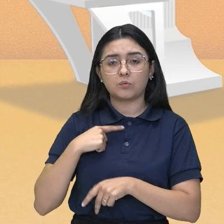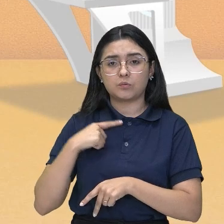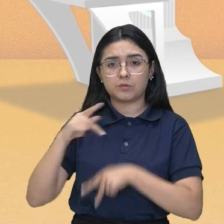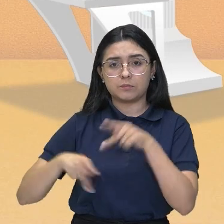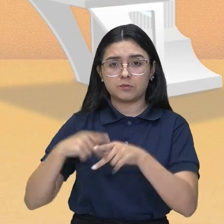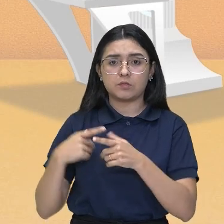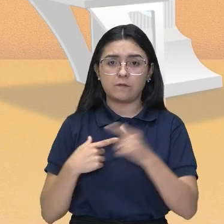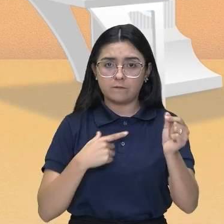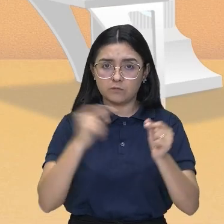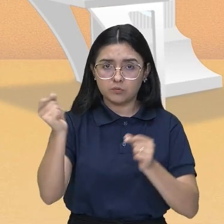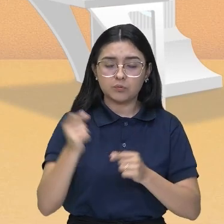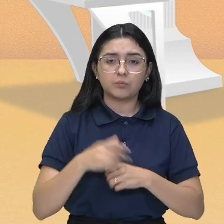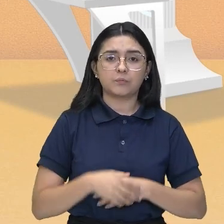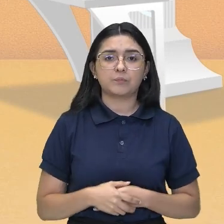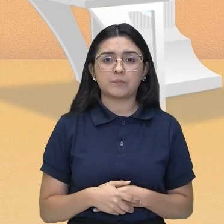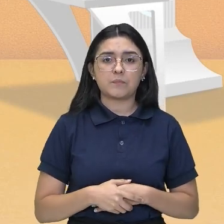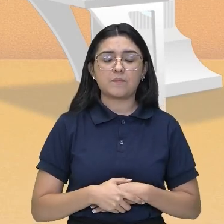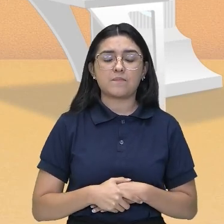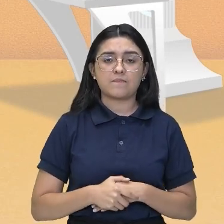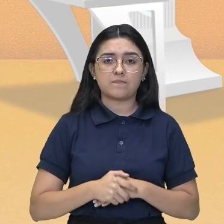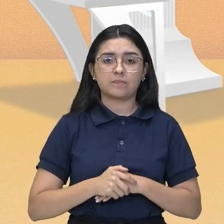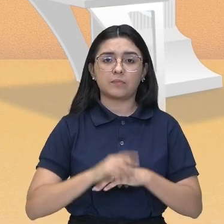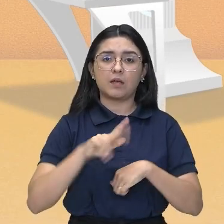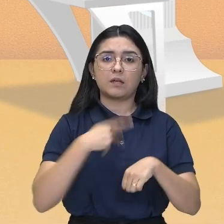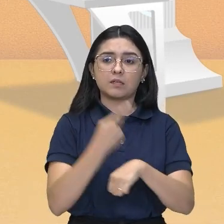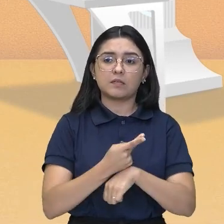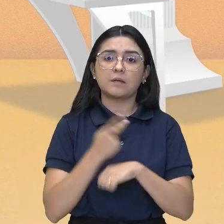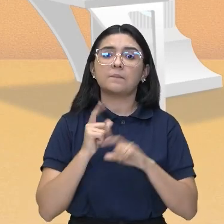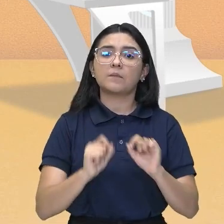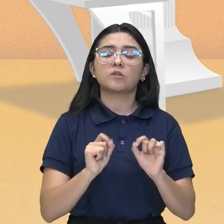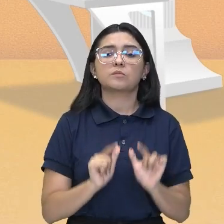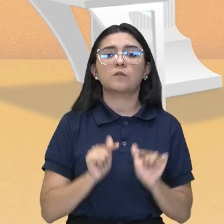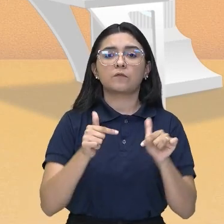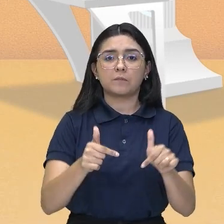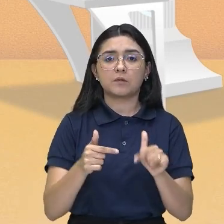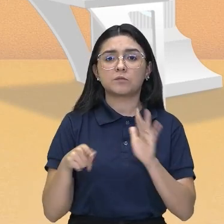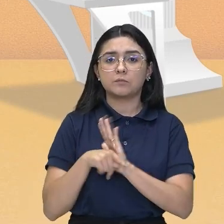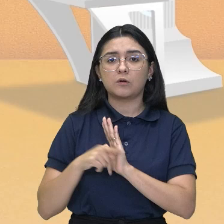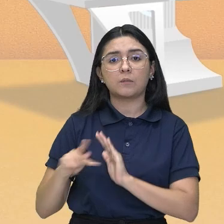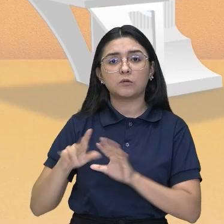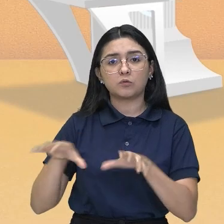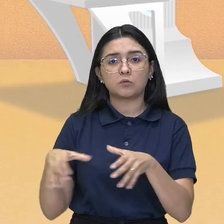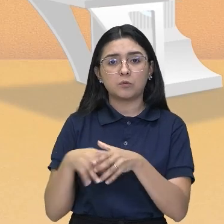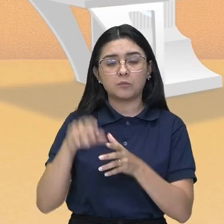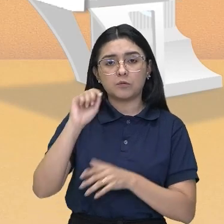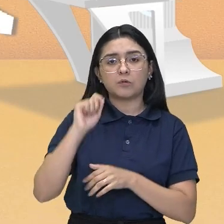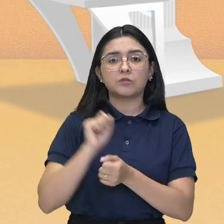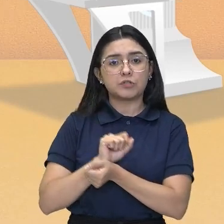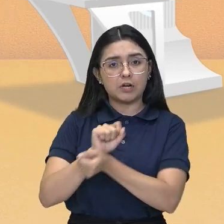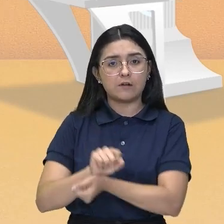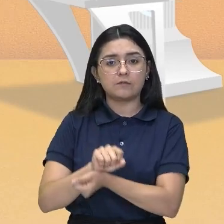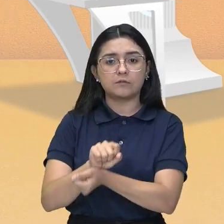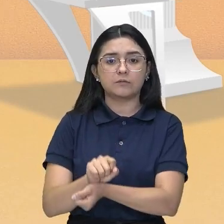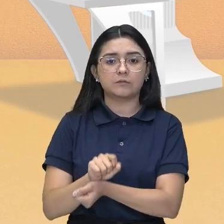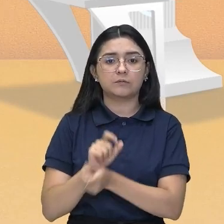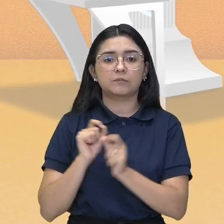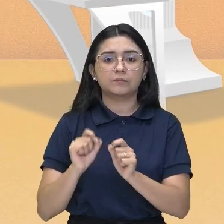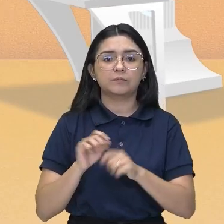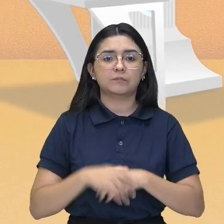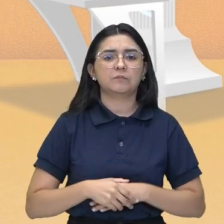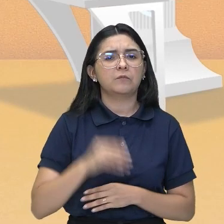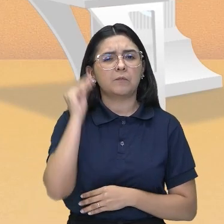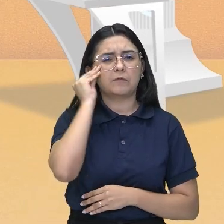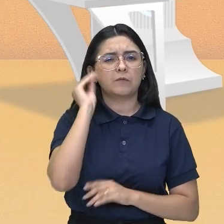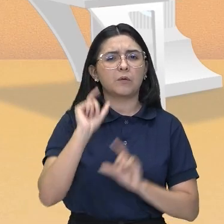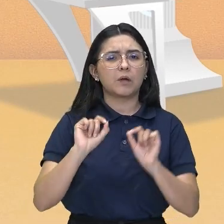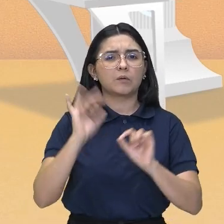suas fugas. Depois o movimento dos próprios escravos, né? O movimento dos próprios escravos. Vamos lá ver o que